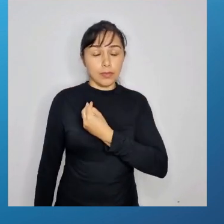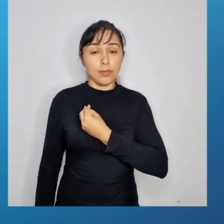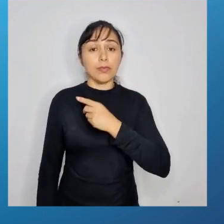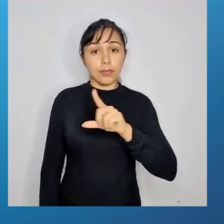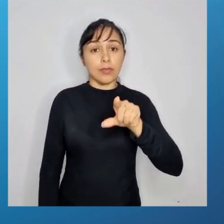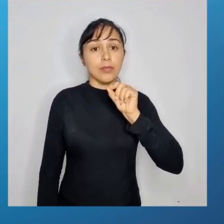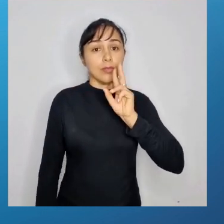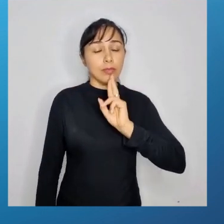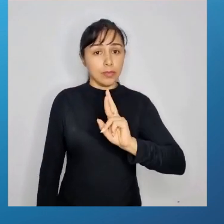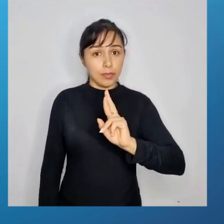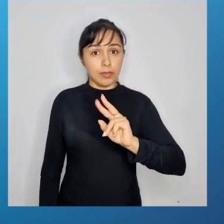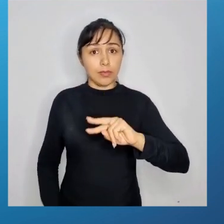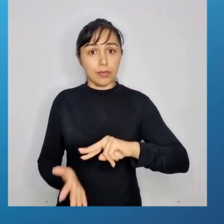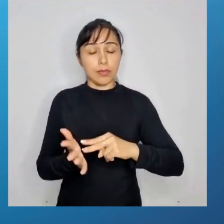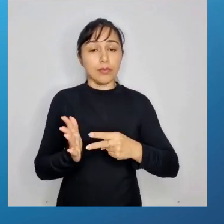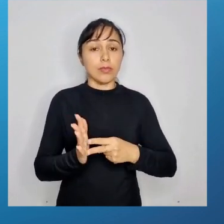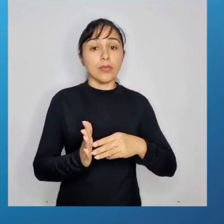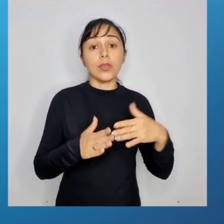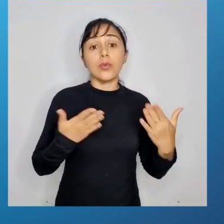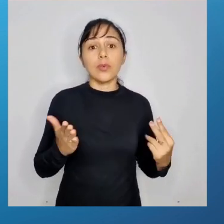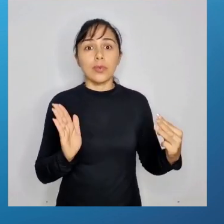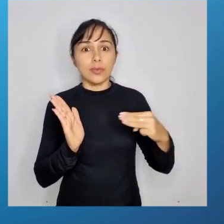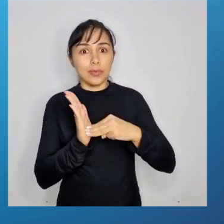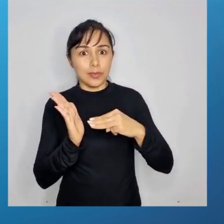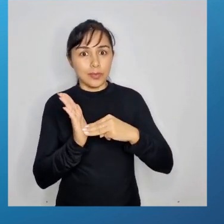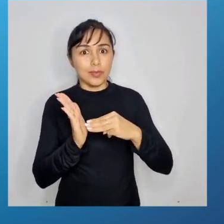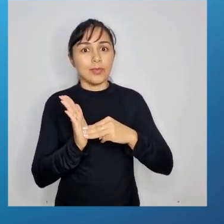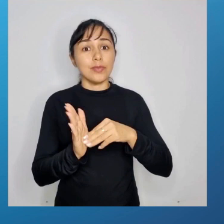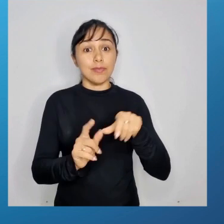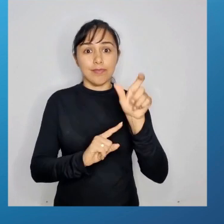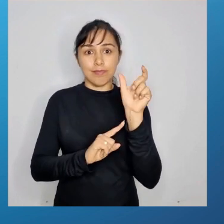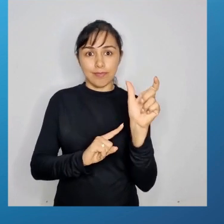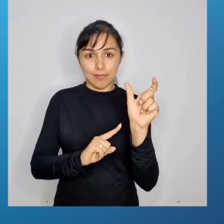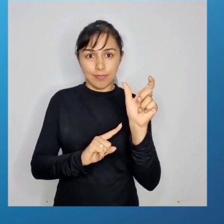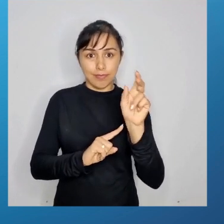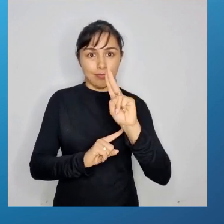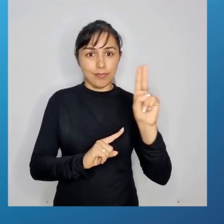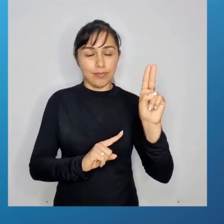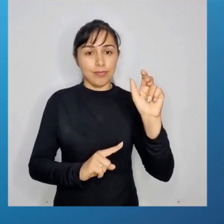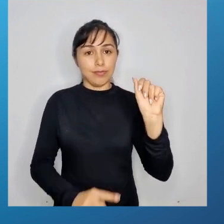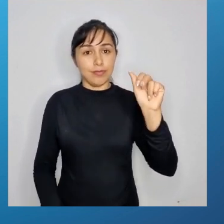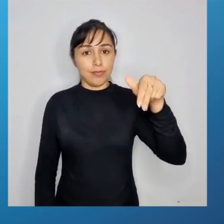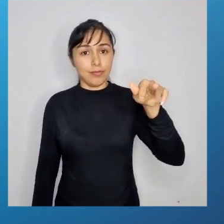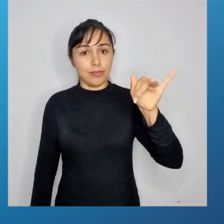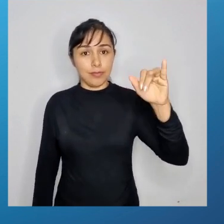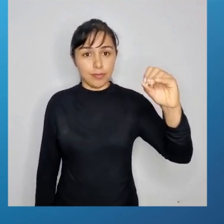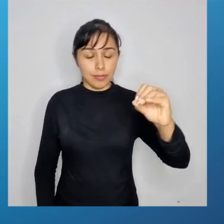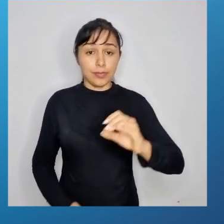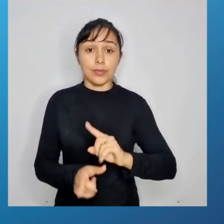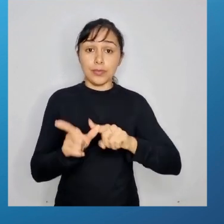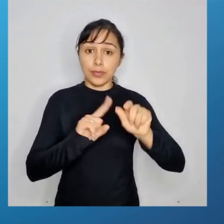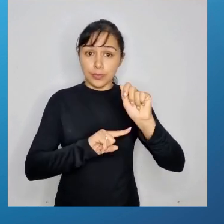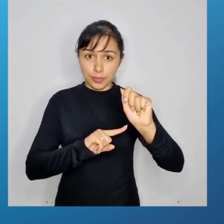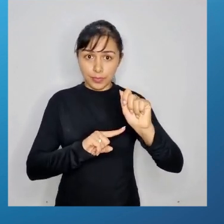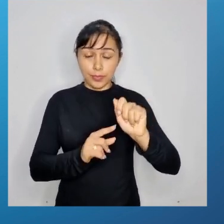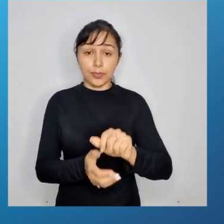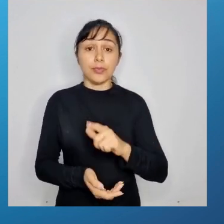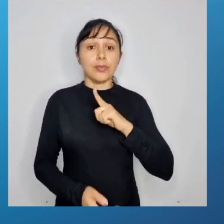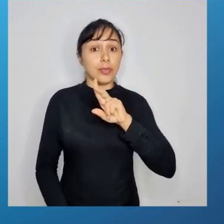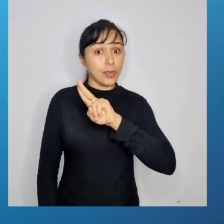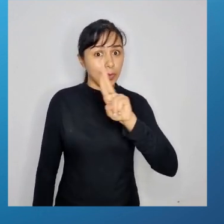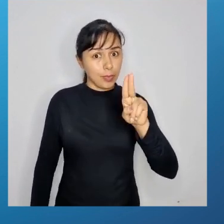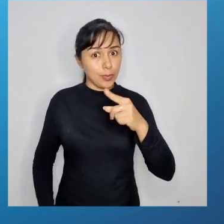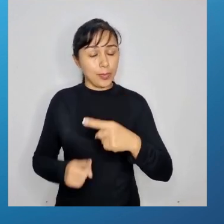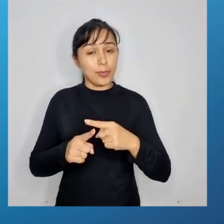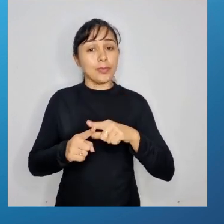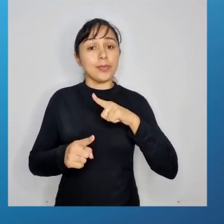indica corretamente o motivo pelo qual receberam esse nome. A. Os anfíbios apresentam esse nome em virtude da presença de